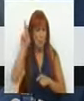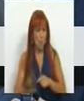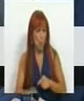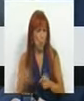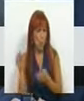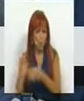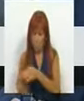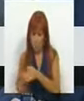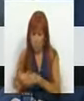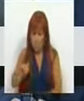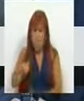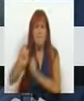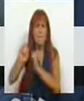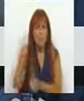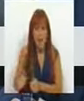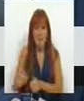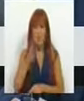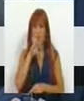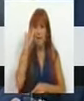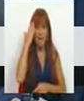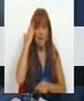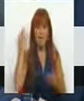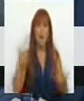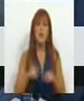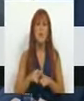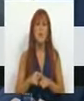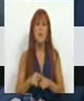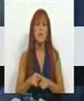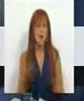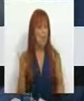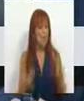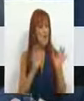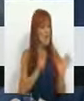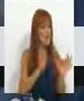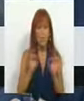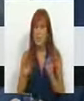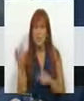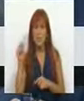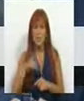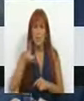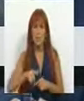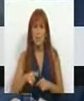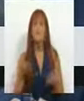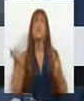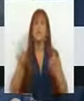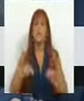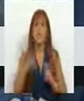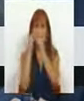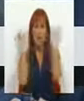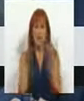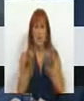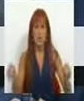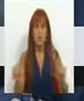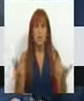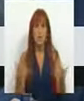bem provisionada? Se considera que comparam favoravelmente com a Banca Nacional e também